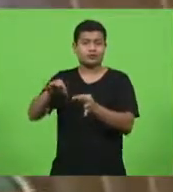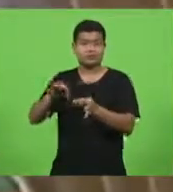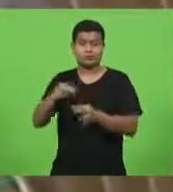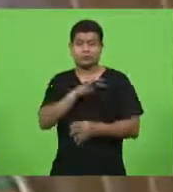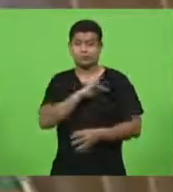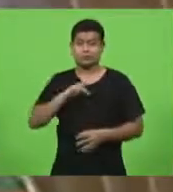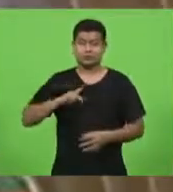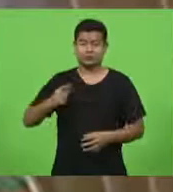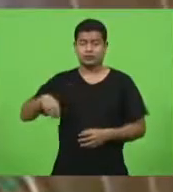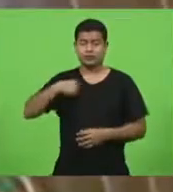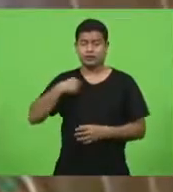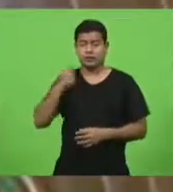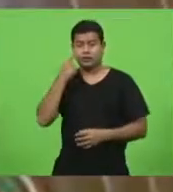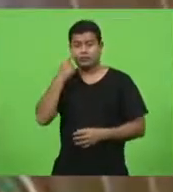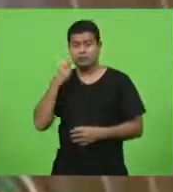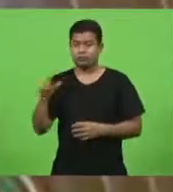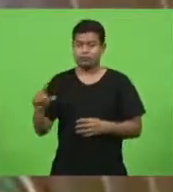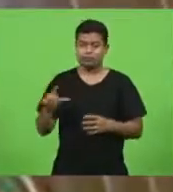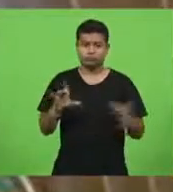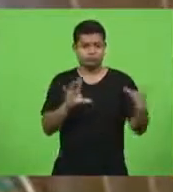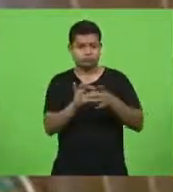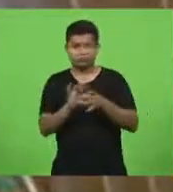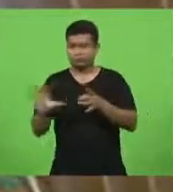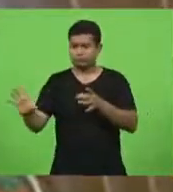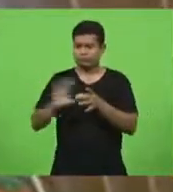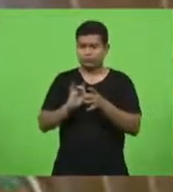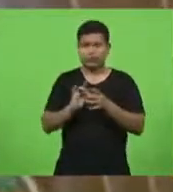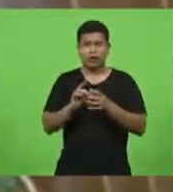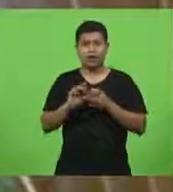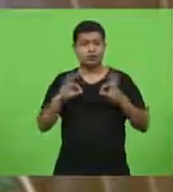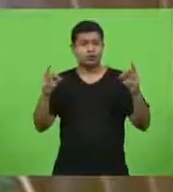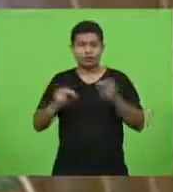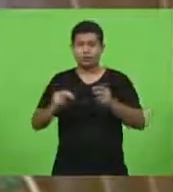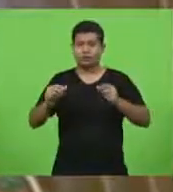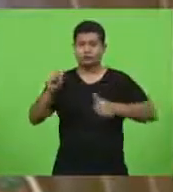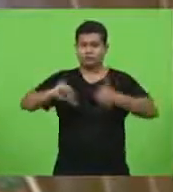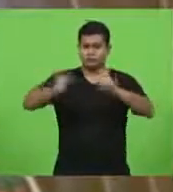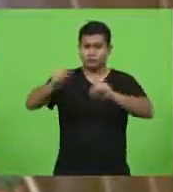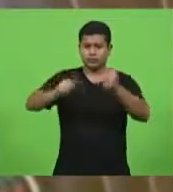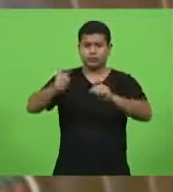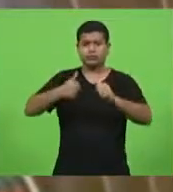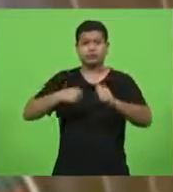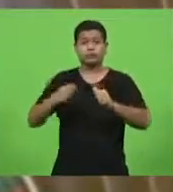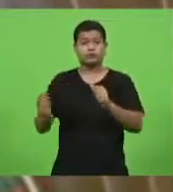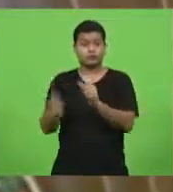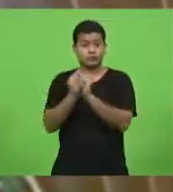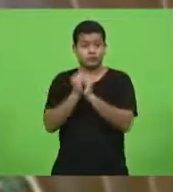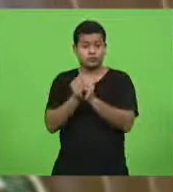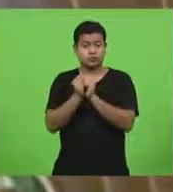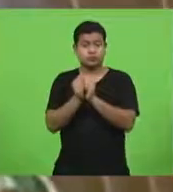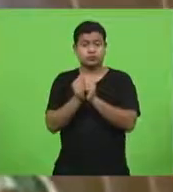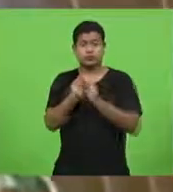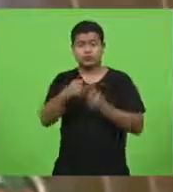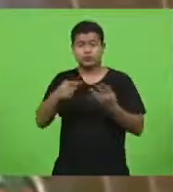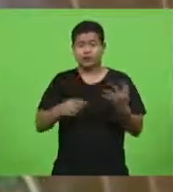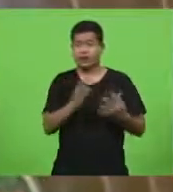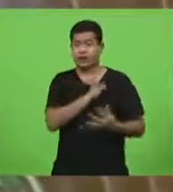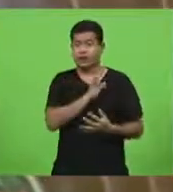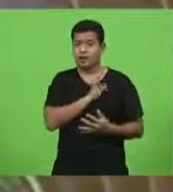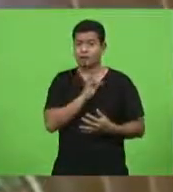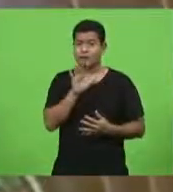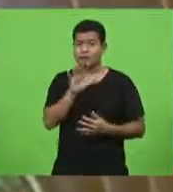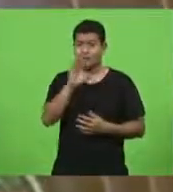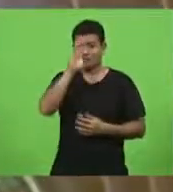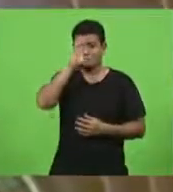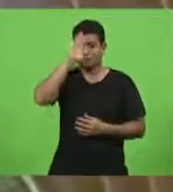gente verifica, a gente responde, leva em consideração e verifica junto com os critérios técnicos, né? Mas o que vale nesse momento são os critérios